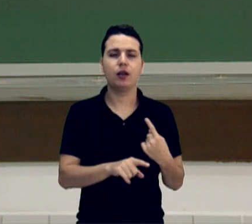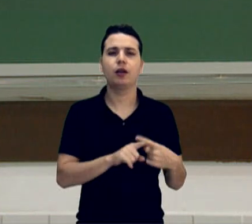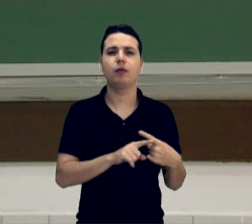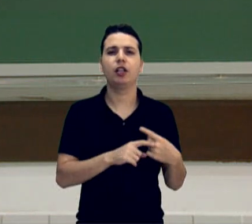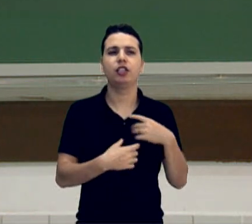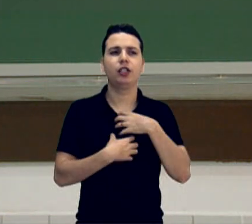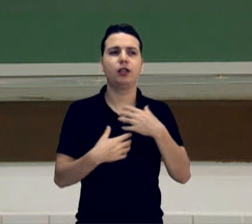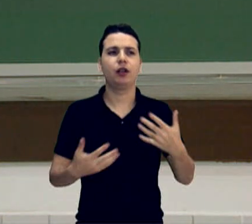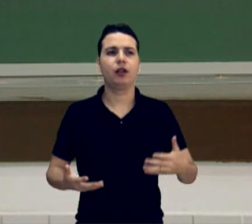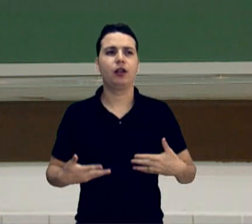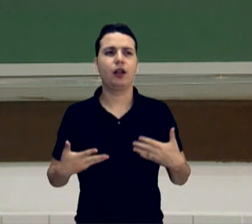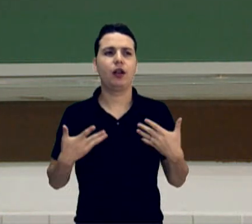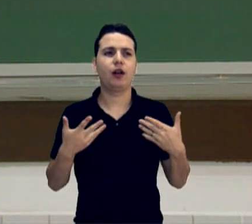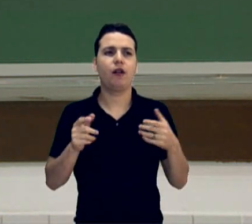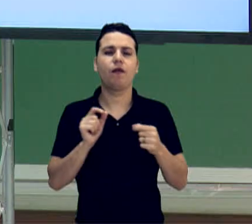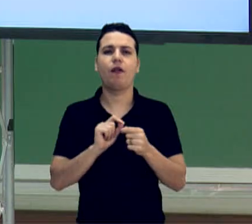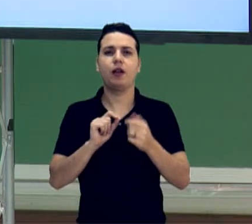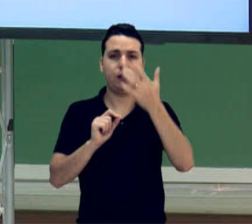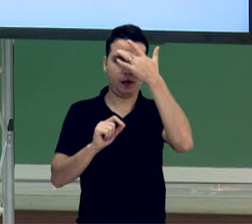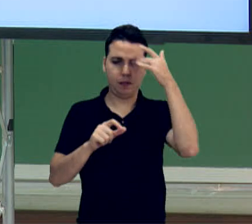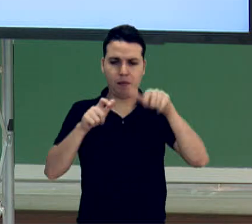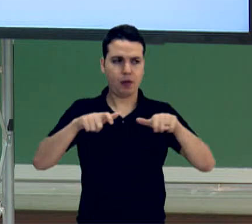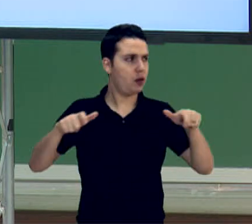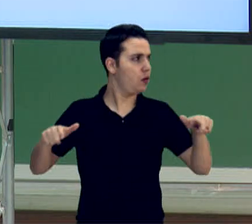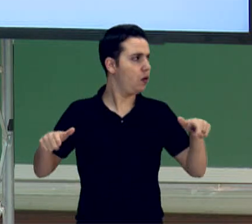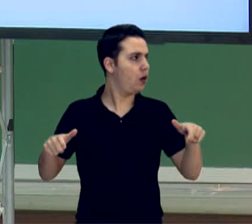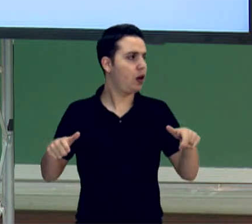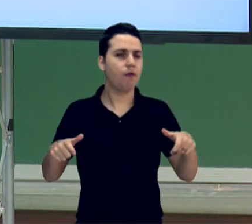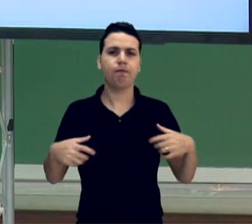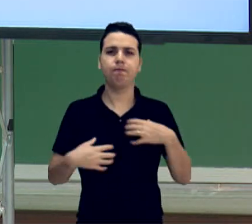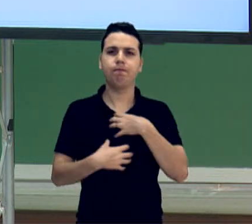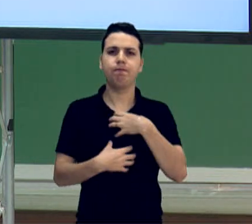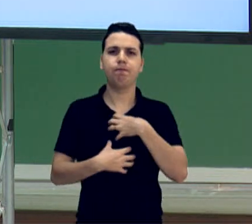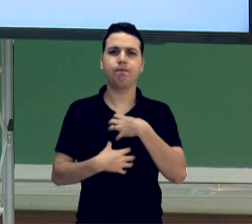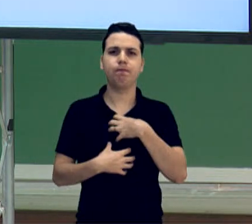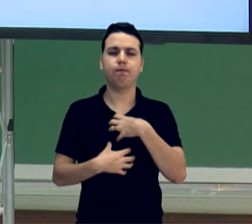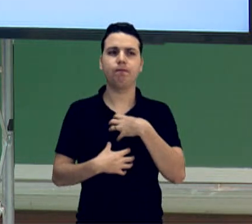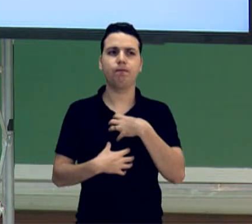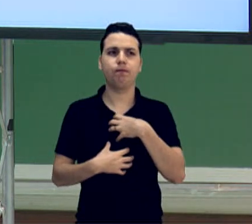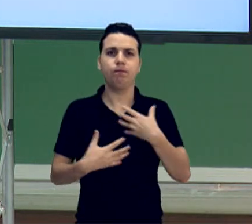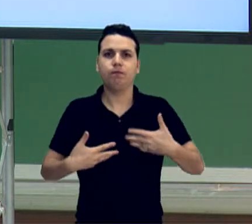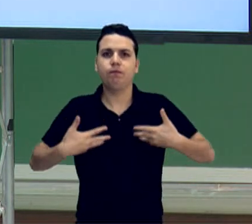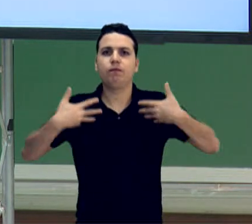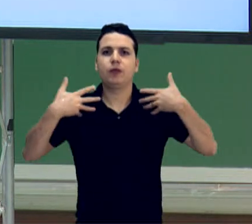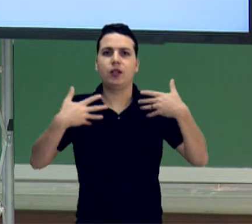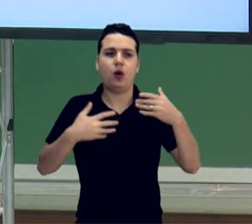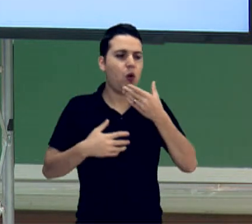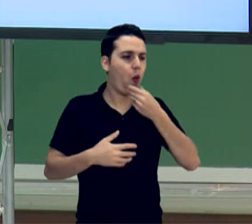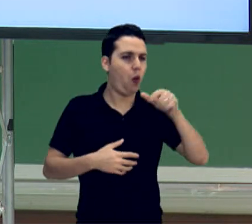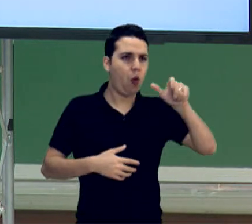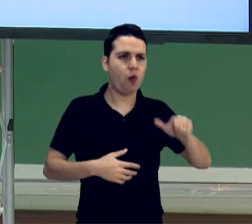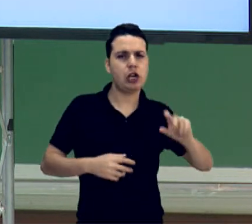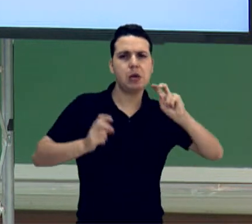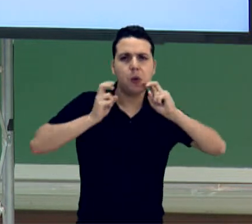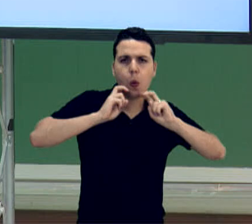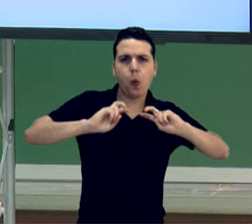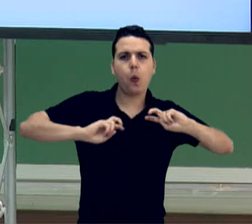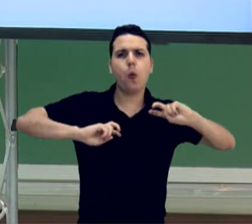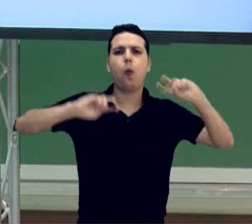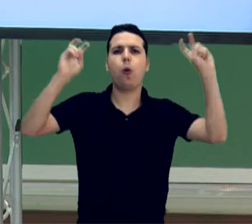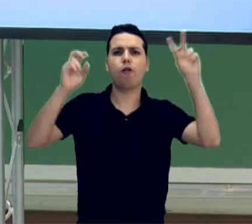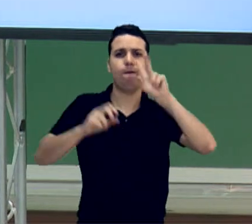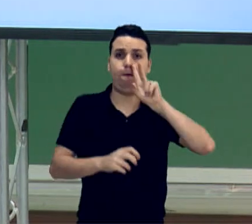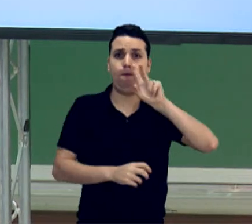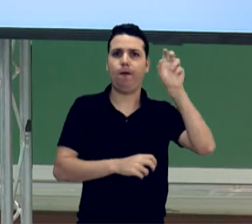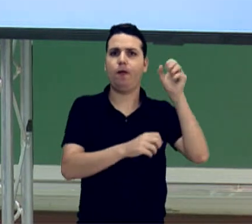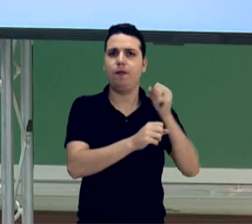é empolgante, faz com que a pessoa vibre. E aí os peões, né, acabam gritando, né? Dando esse grito